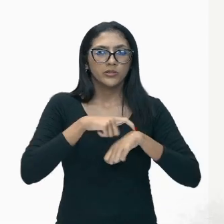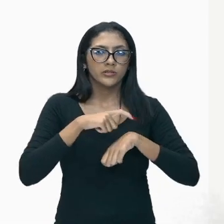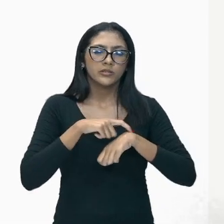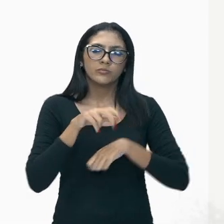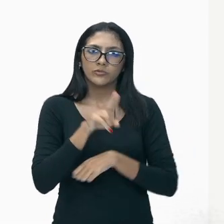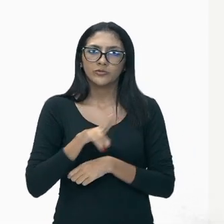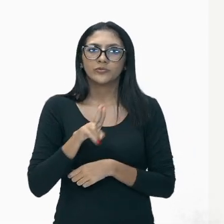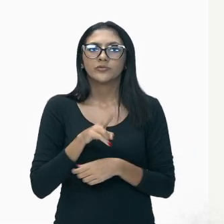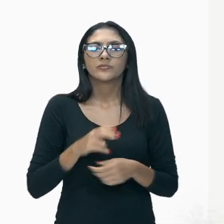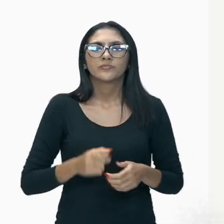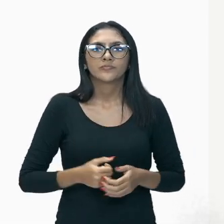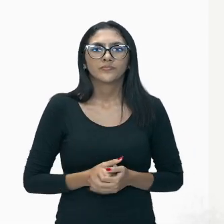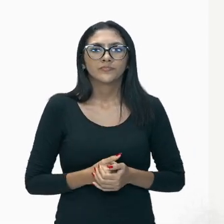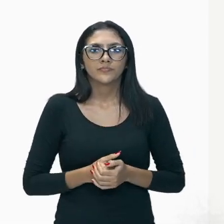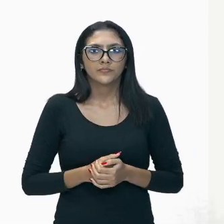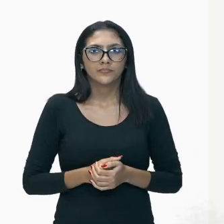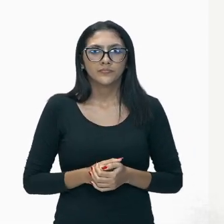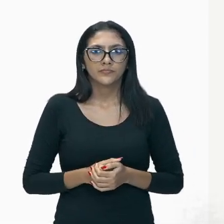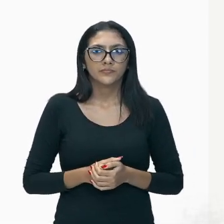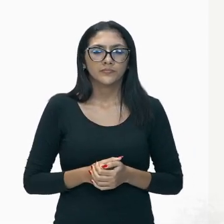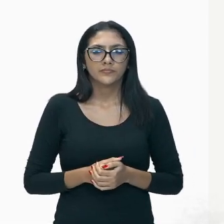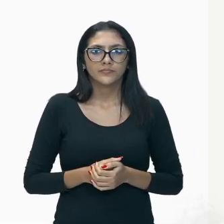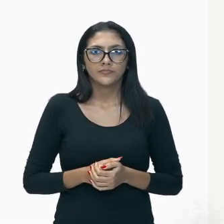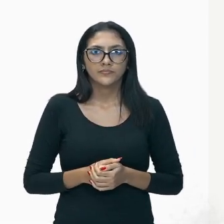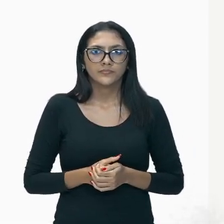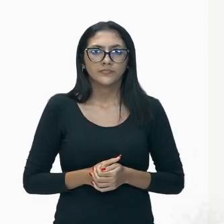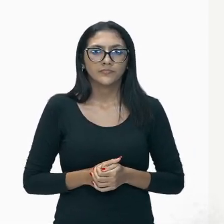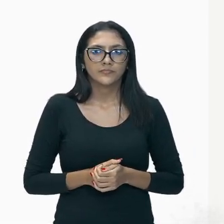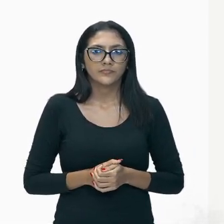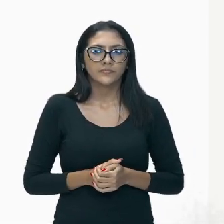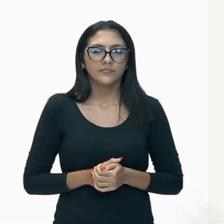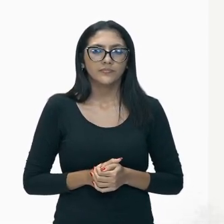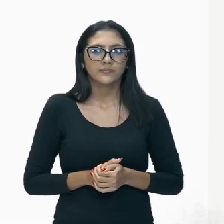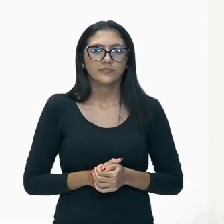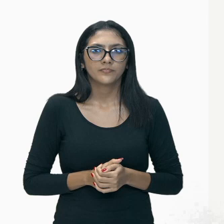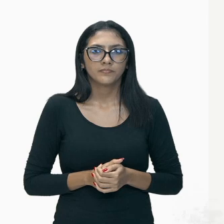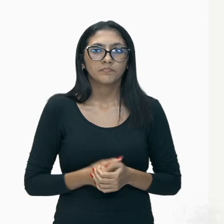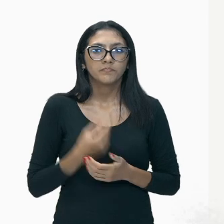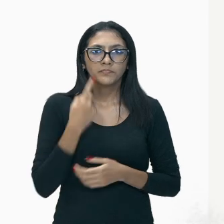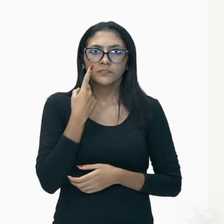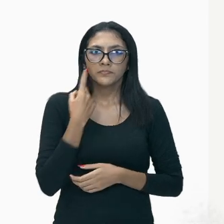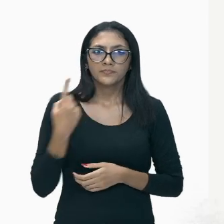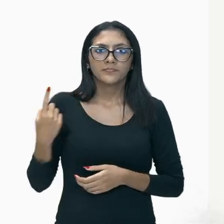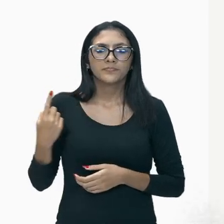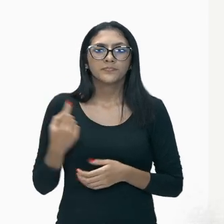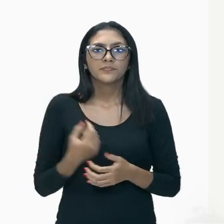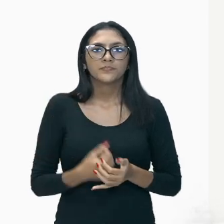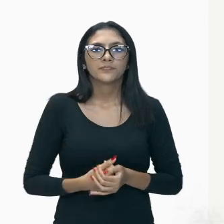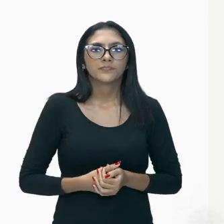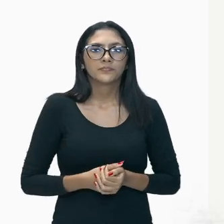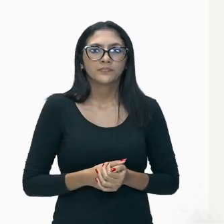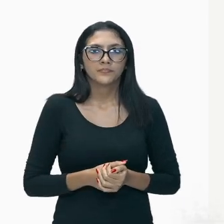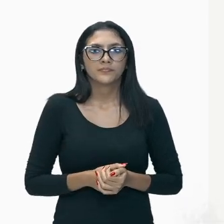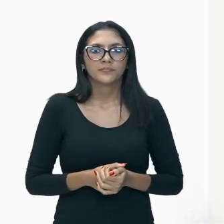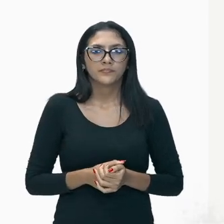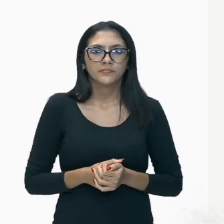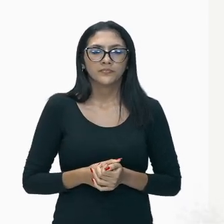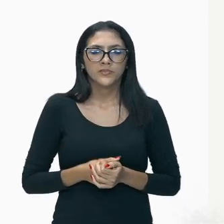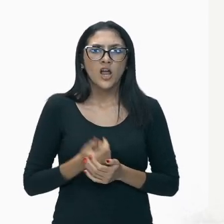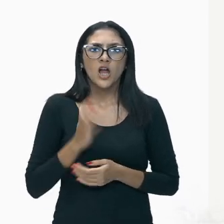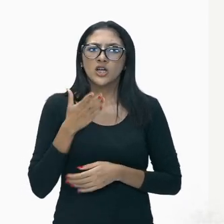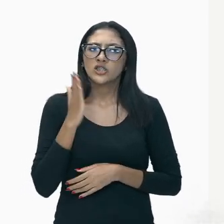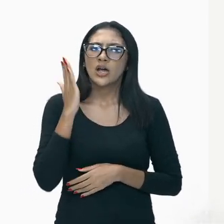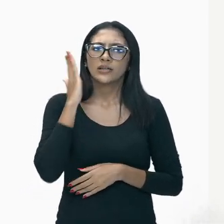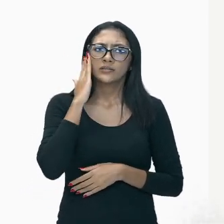Muito bem. Aí você tem, ó. Veja. E agora que eu já sei que